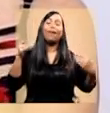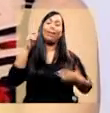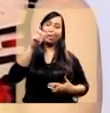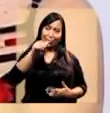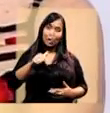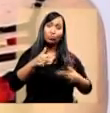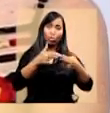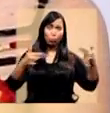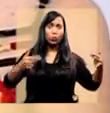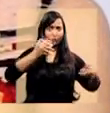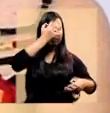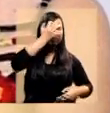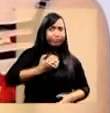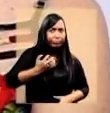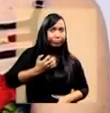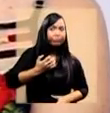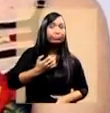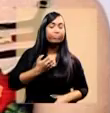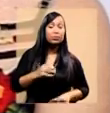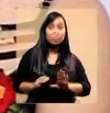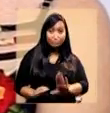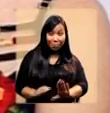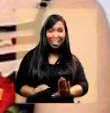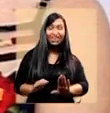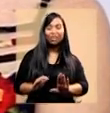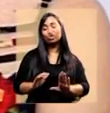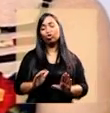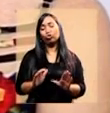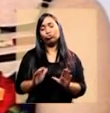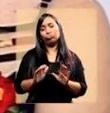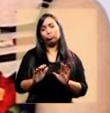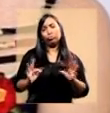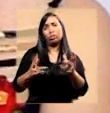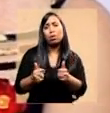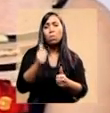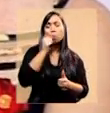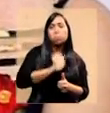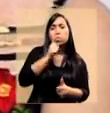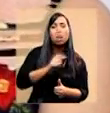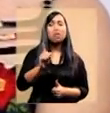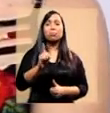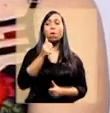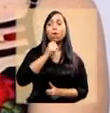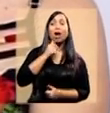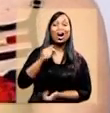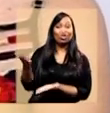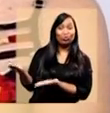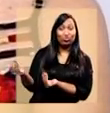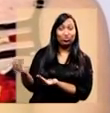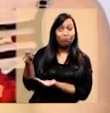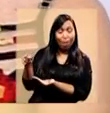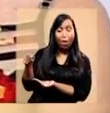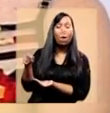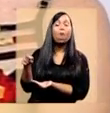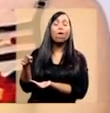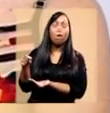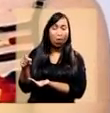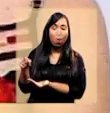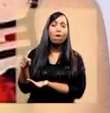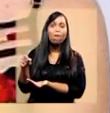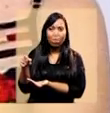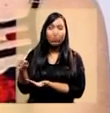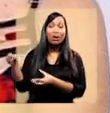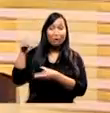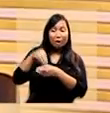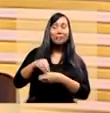enquadramento mais severo. Mas, de uma forma geral, né, quando se trata a mulher e não a adolescente, entraria